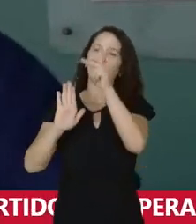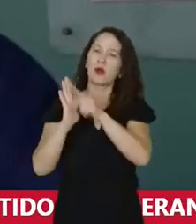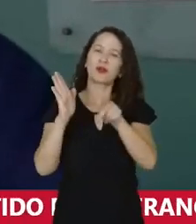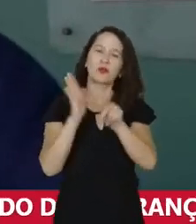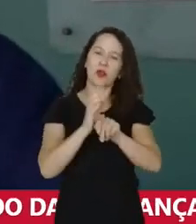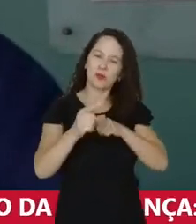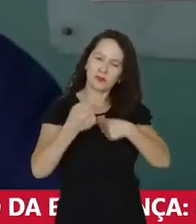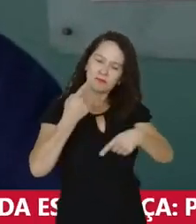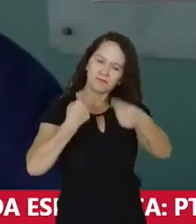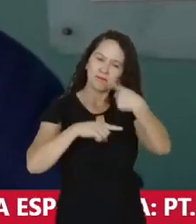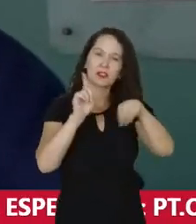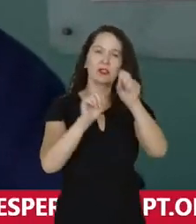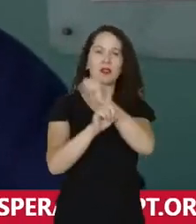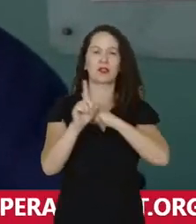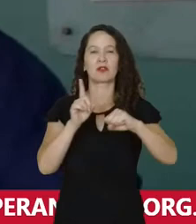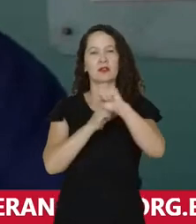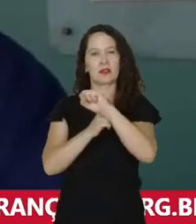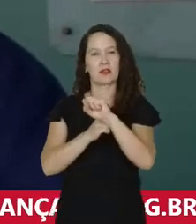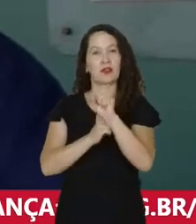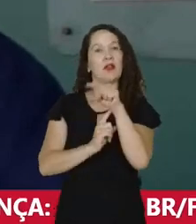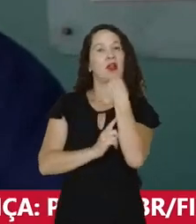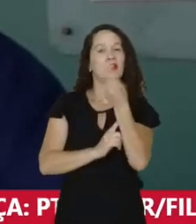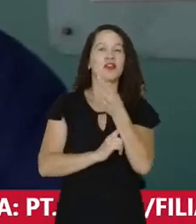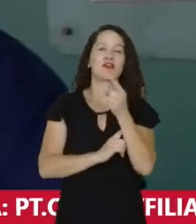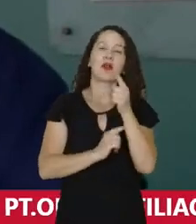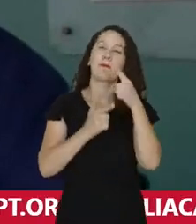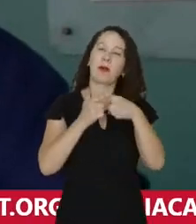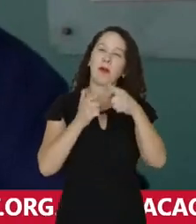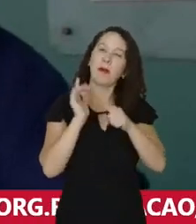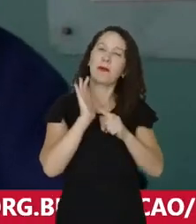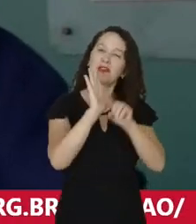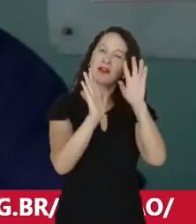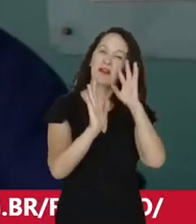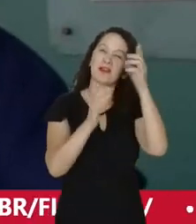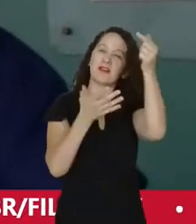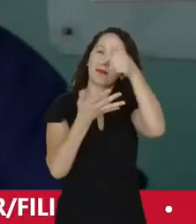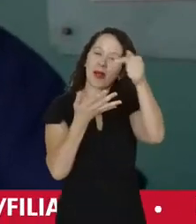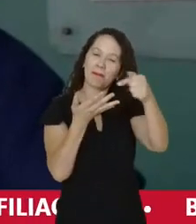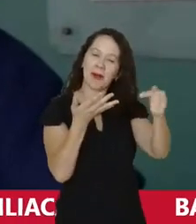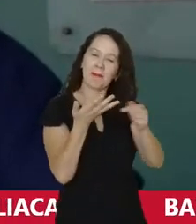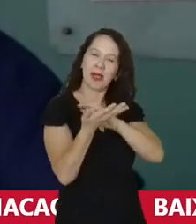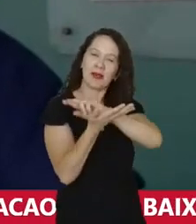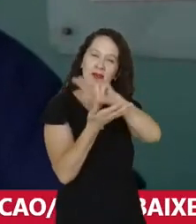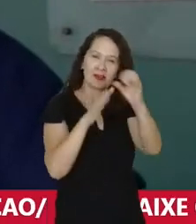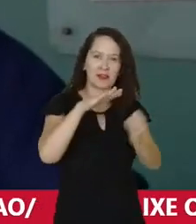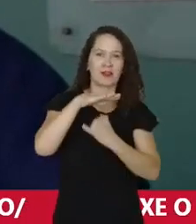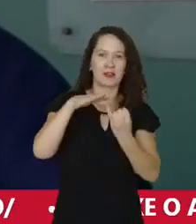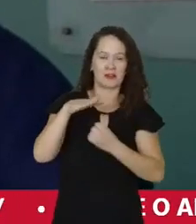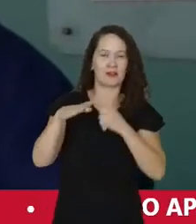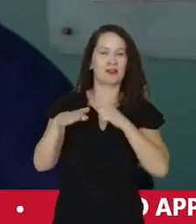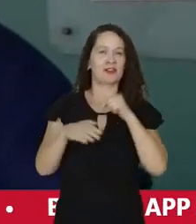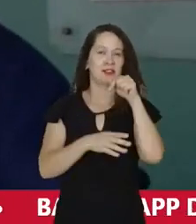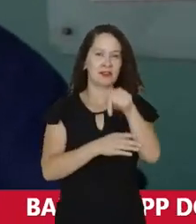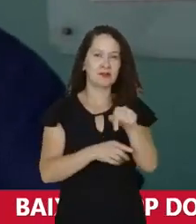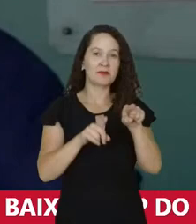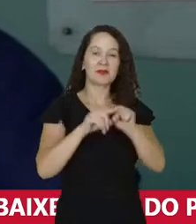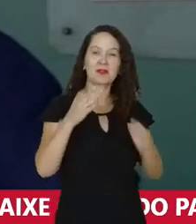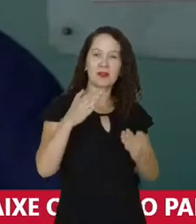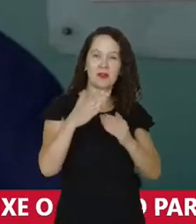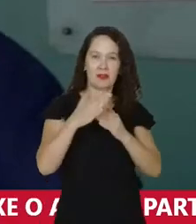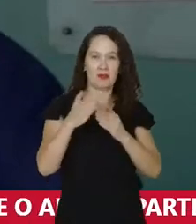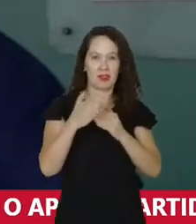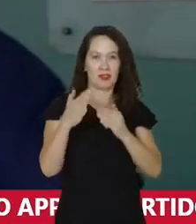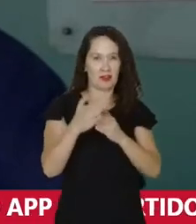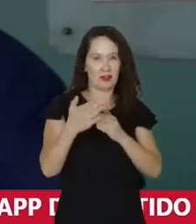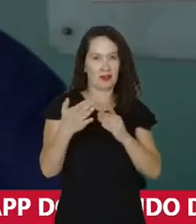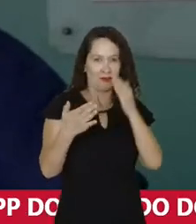de transformação da sociedade, que vamos problematizar esse conjunto de instituições que tem aí, essa limitação da